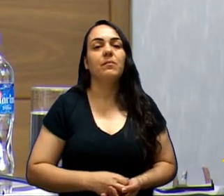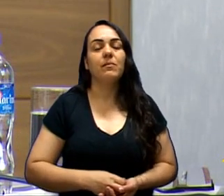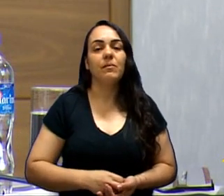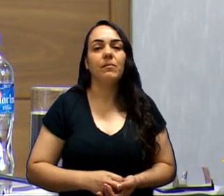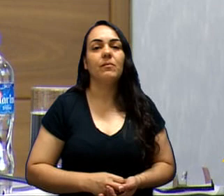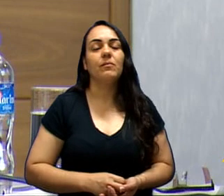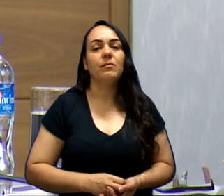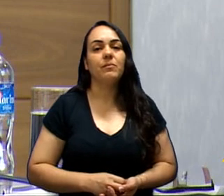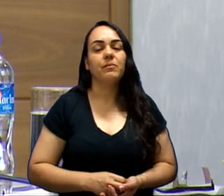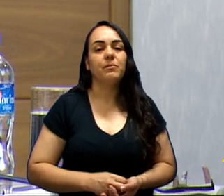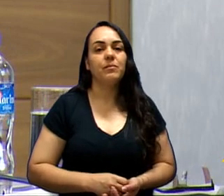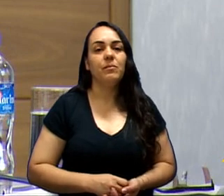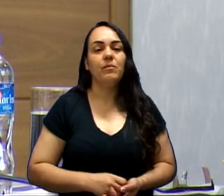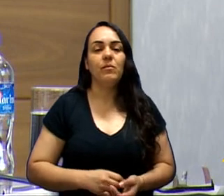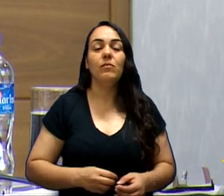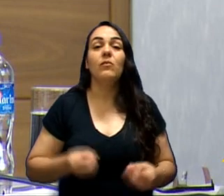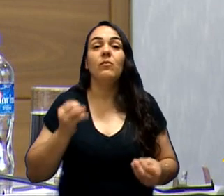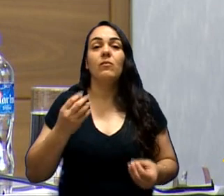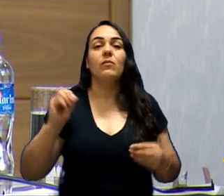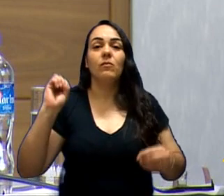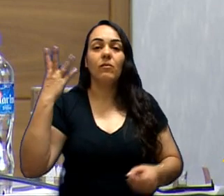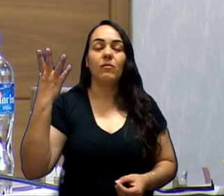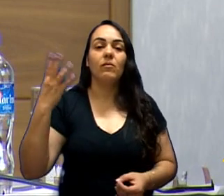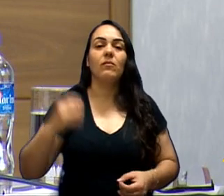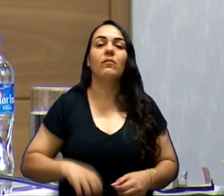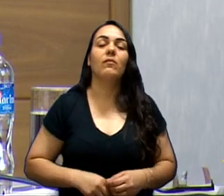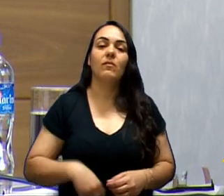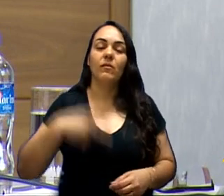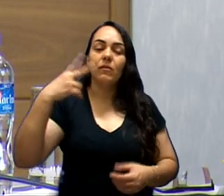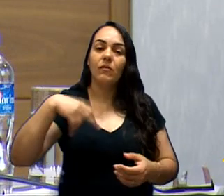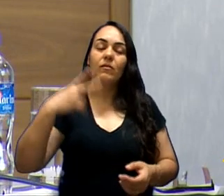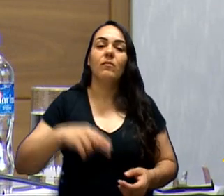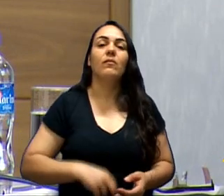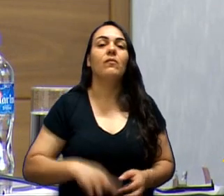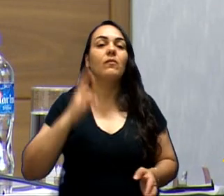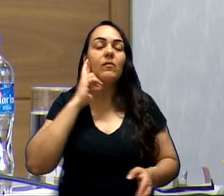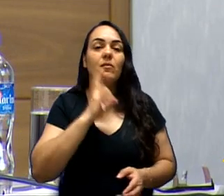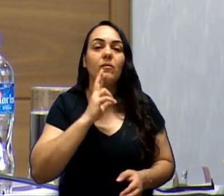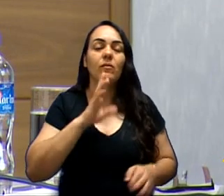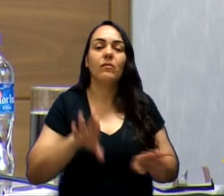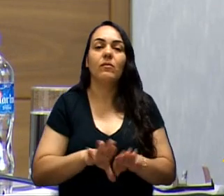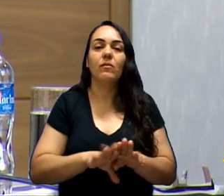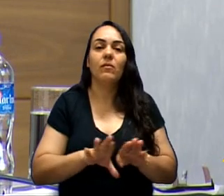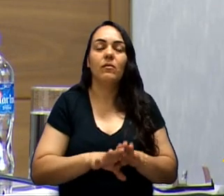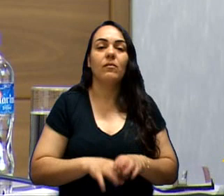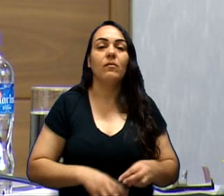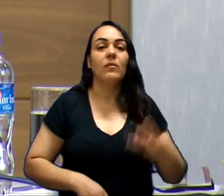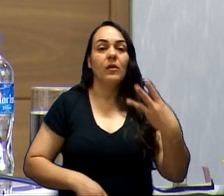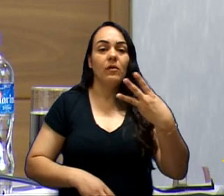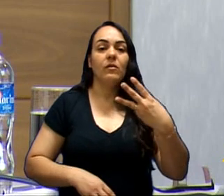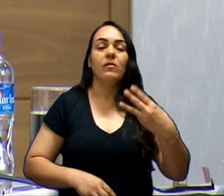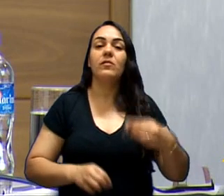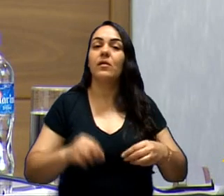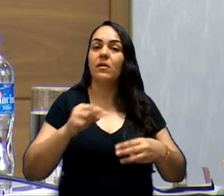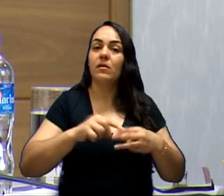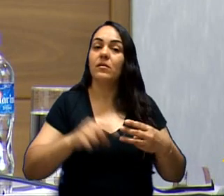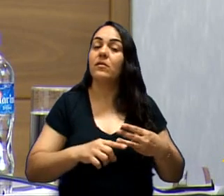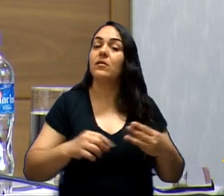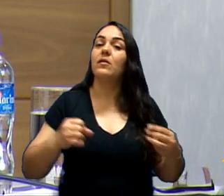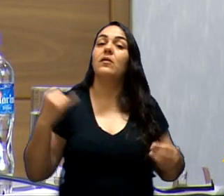expliquem o que houve. Como o vereador Hudson disse, vamos ver, porque os três são os principais,